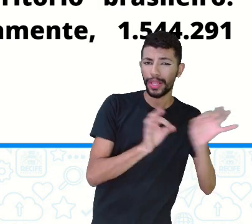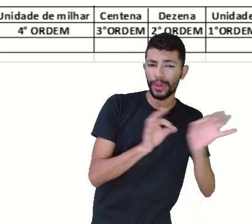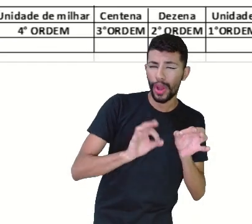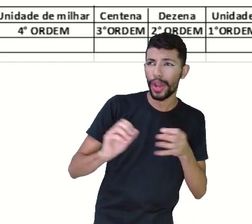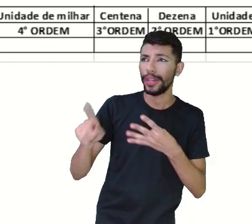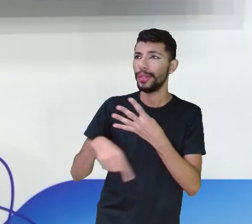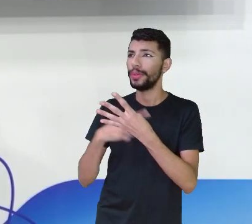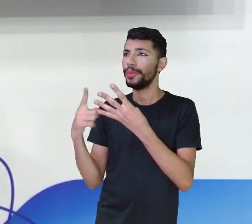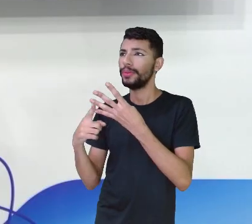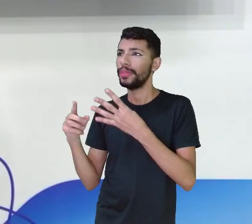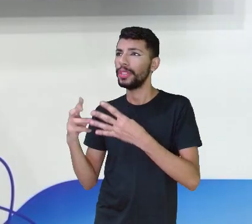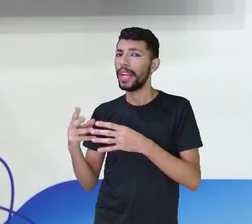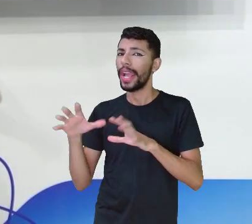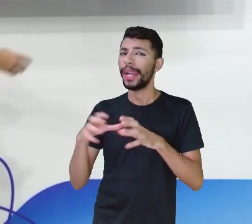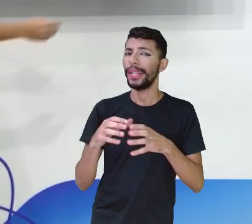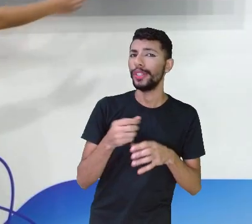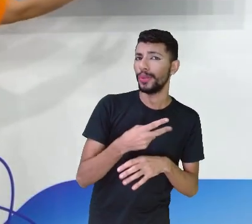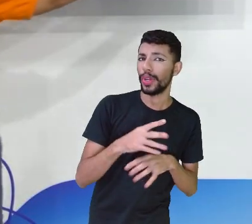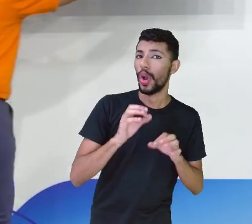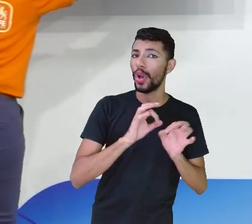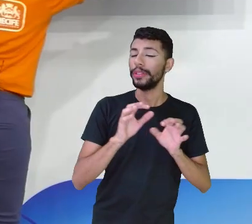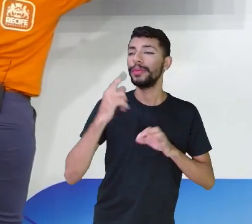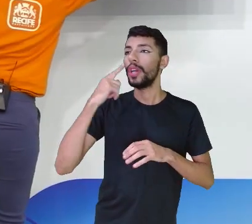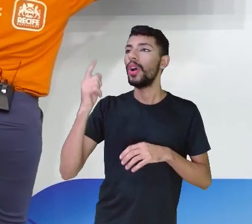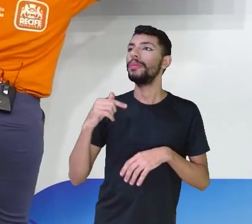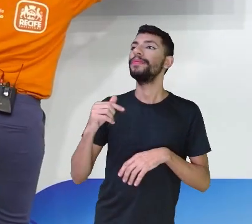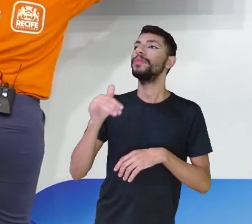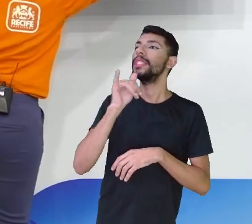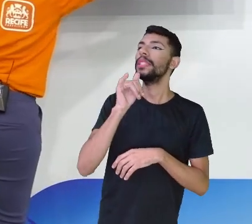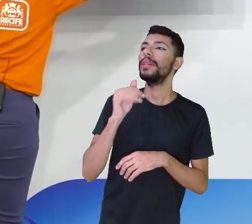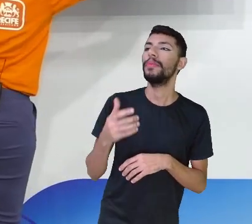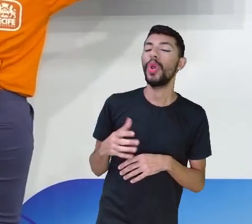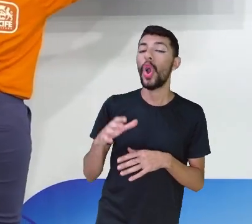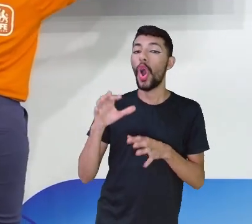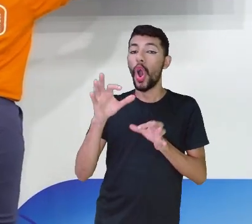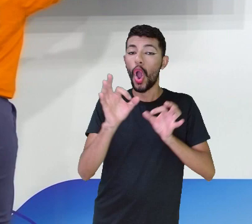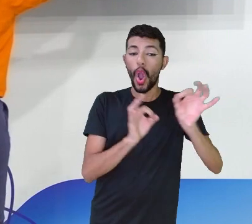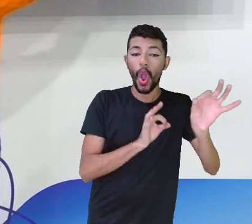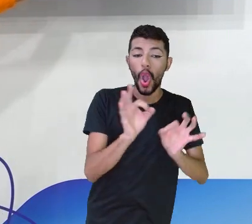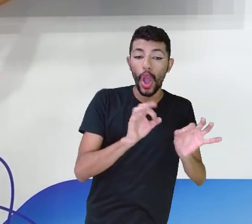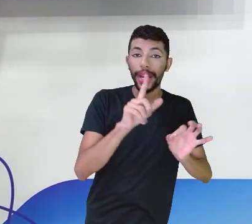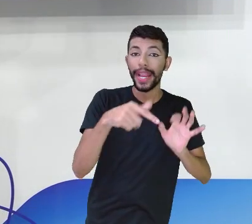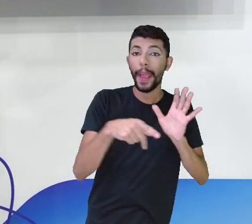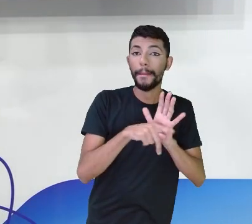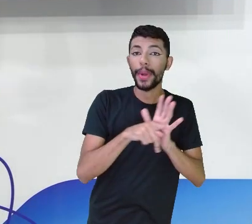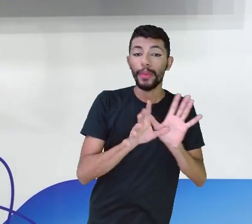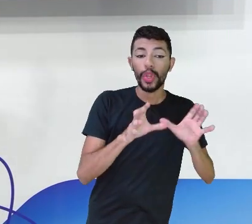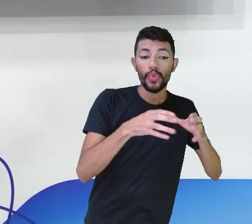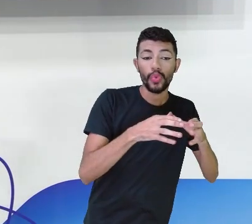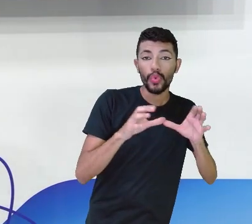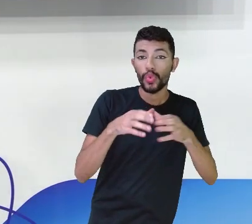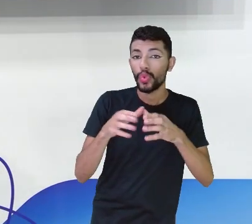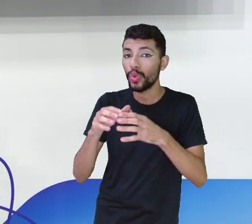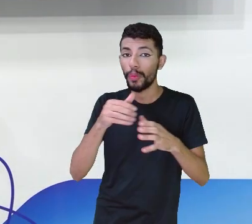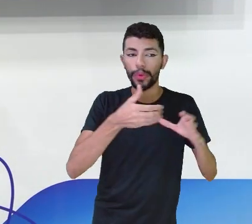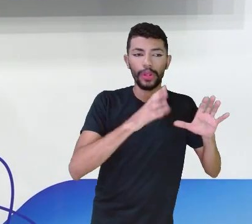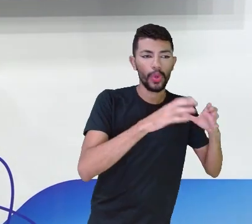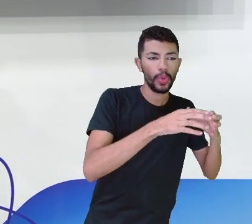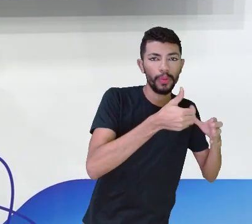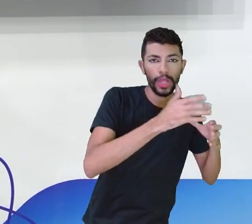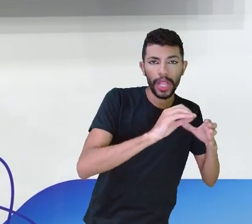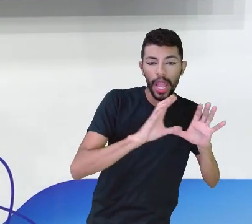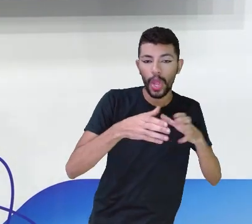Presta atenção, ordem é quando eu vou fazendo os agrupamentos de 10 em 10. A